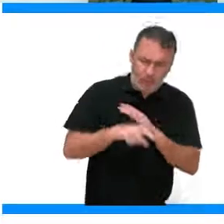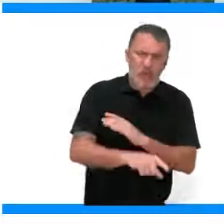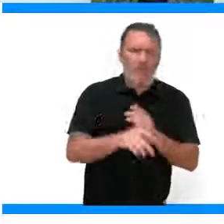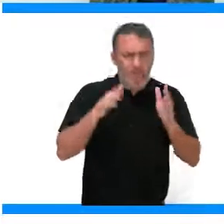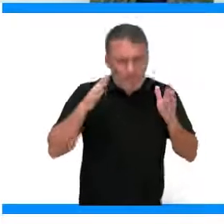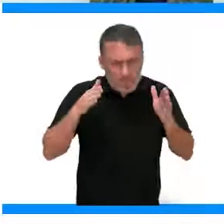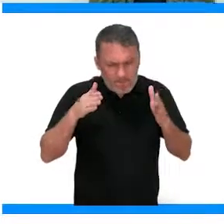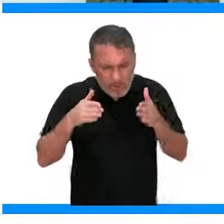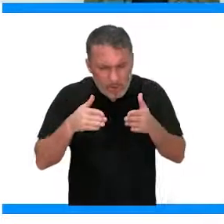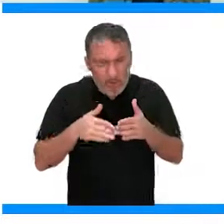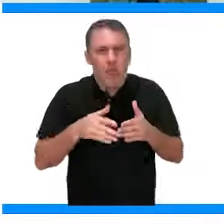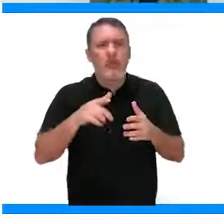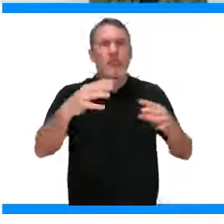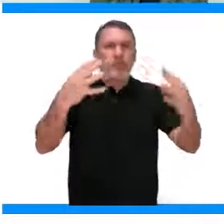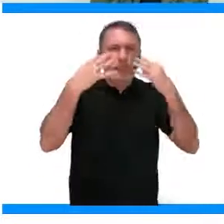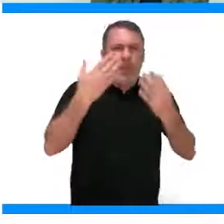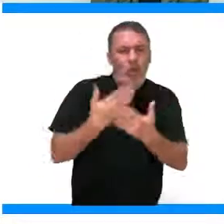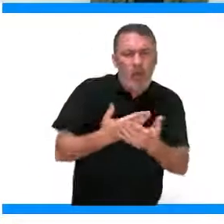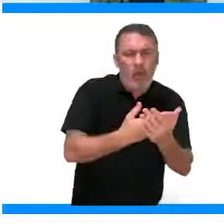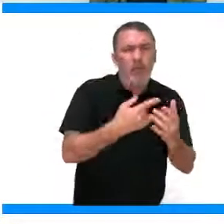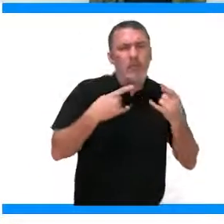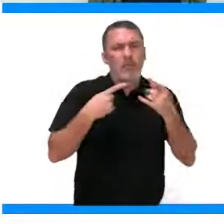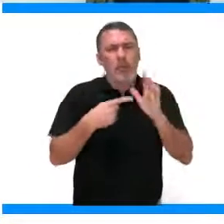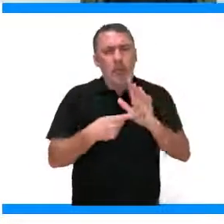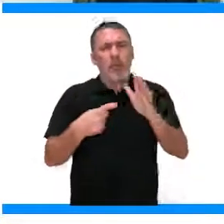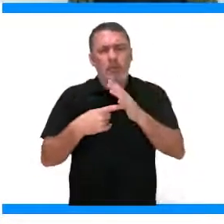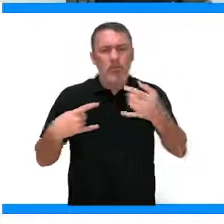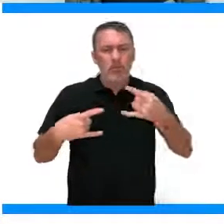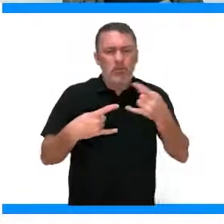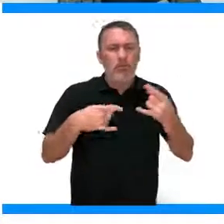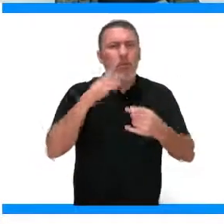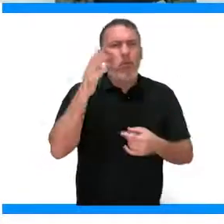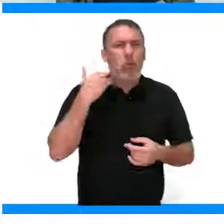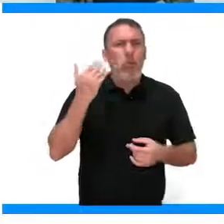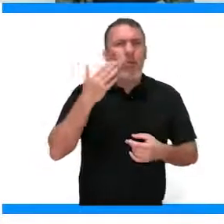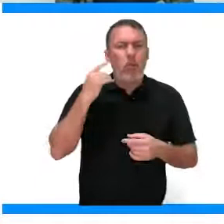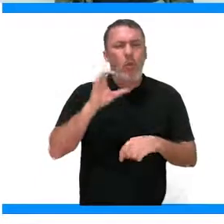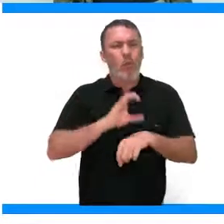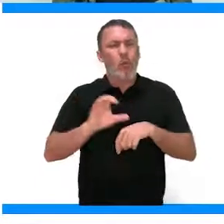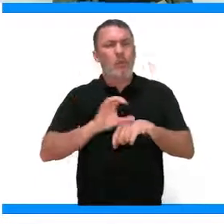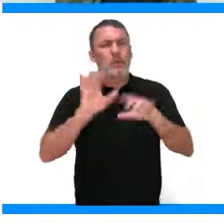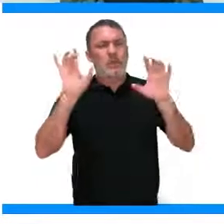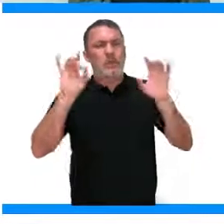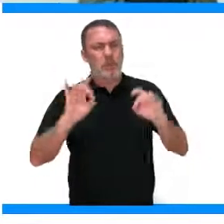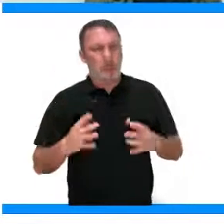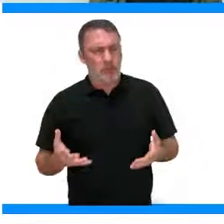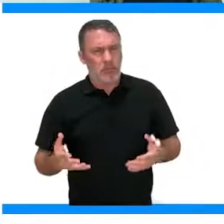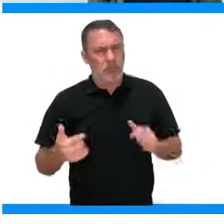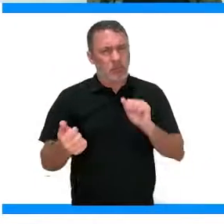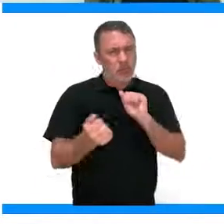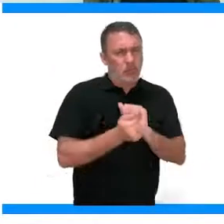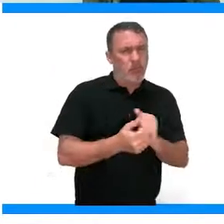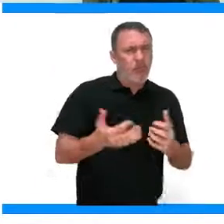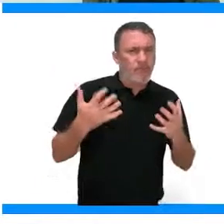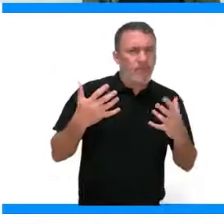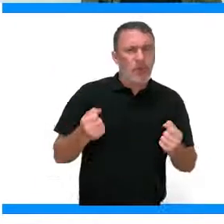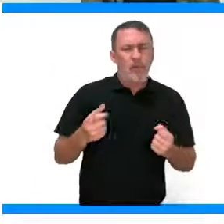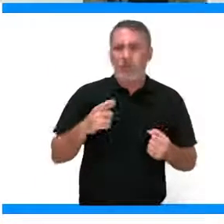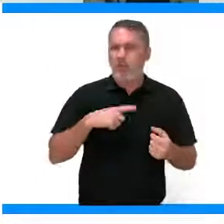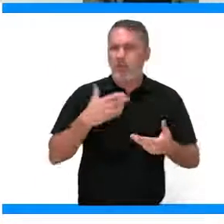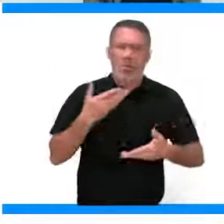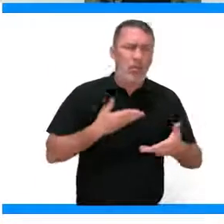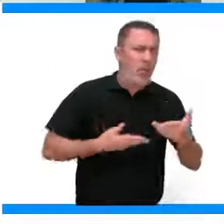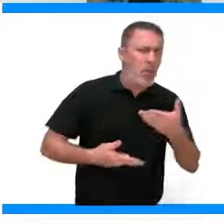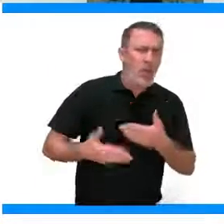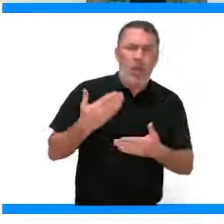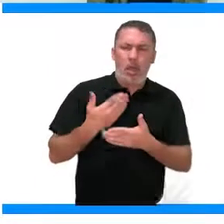com muita dedicação, acompanhando as nossas videoaulas aqui no canal, né? Cursinho especial aí, acompanha aí